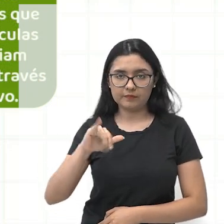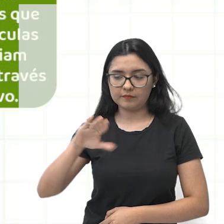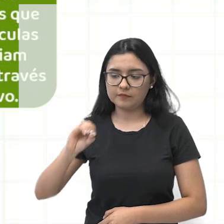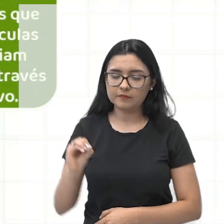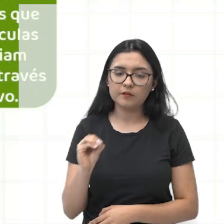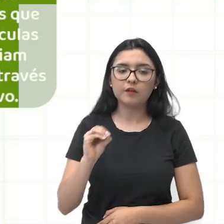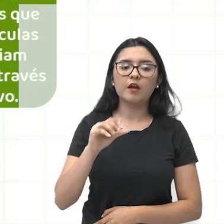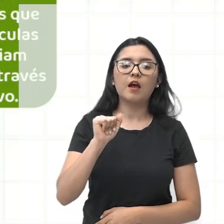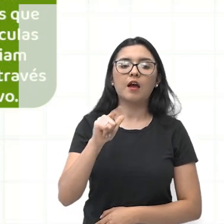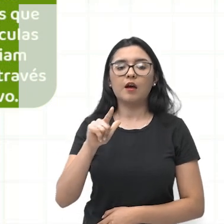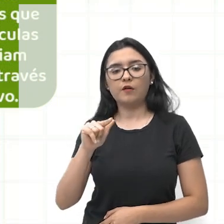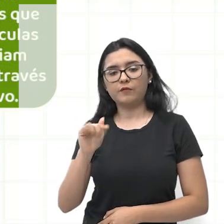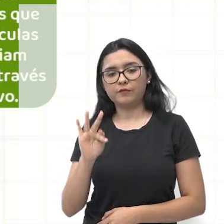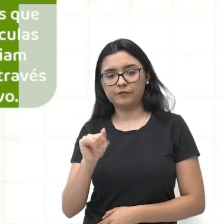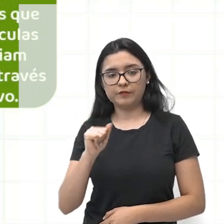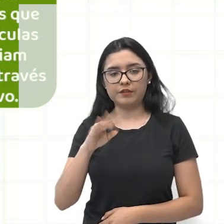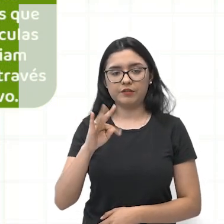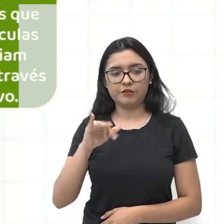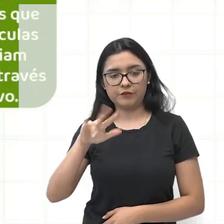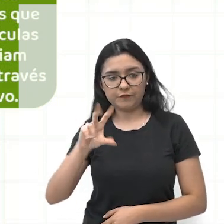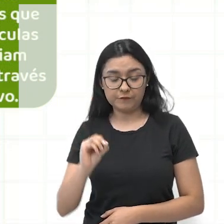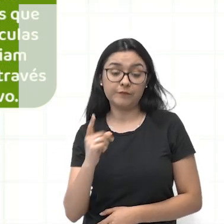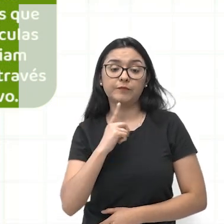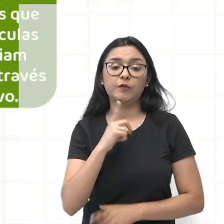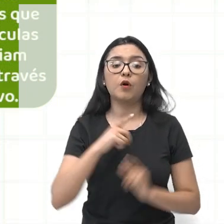olfativo, localizado na parte